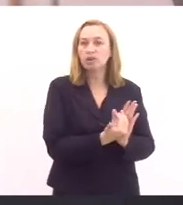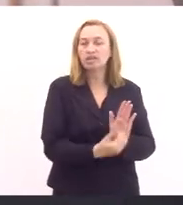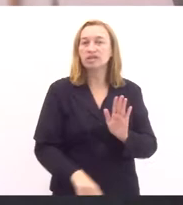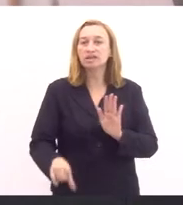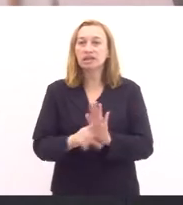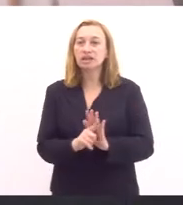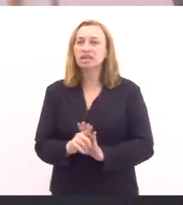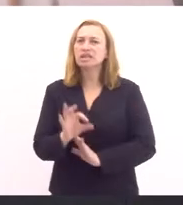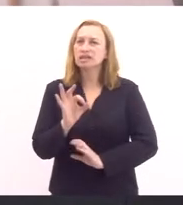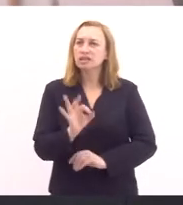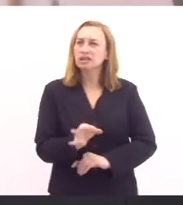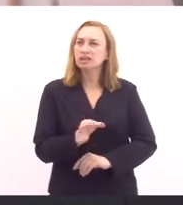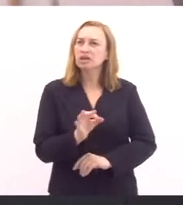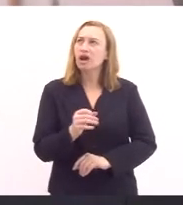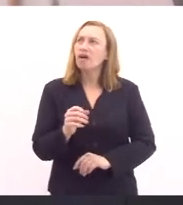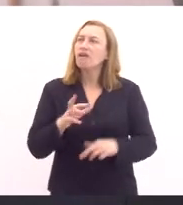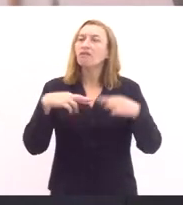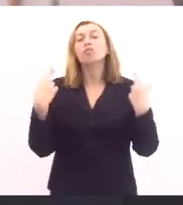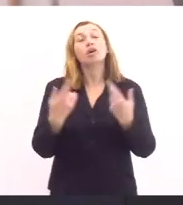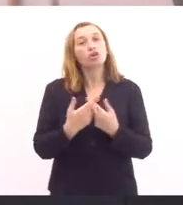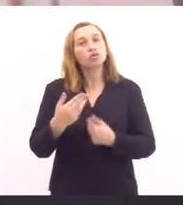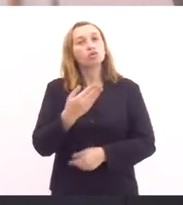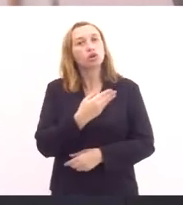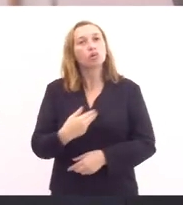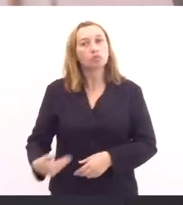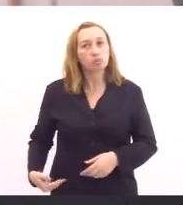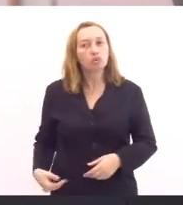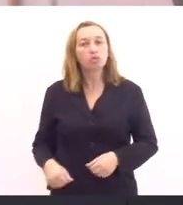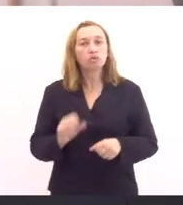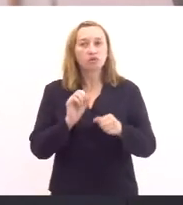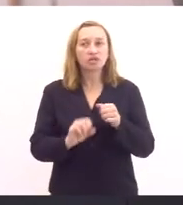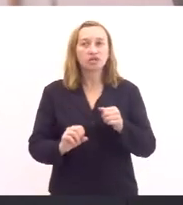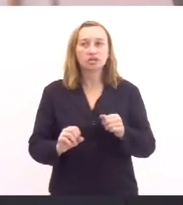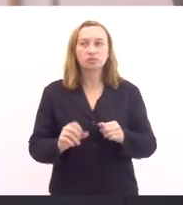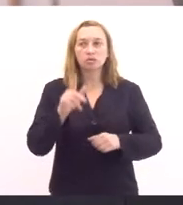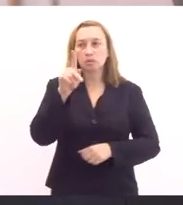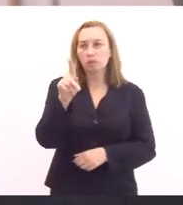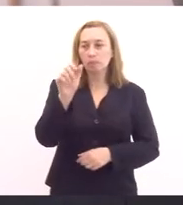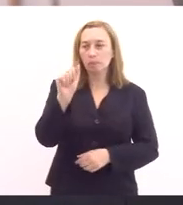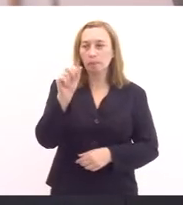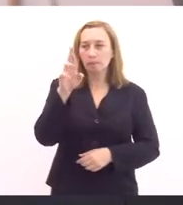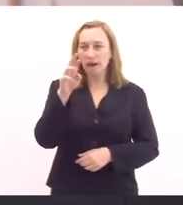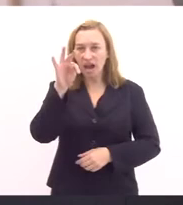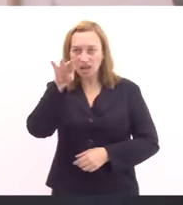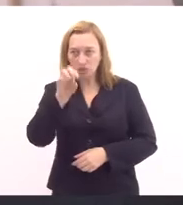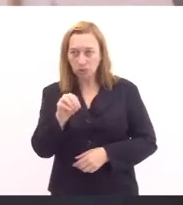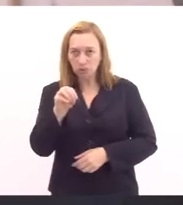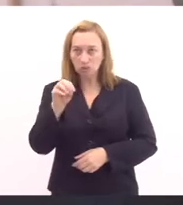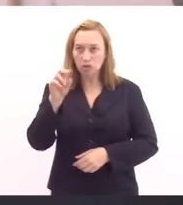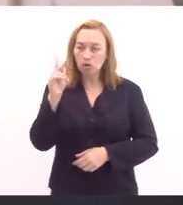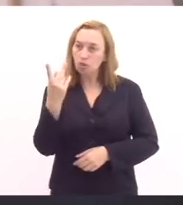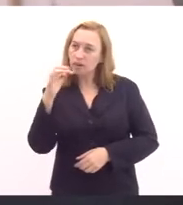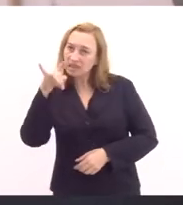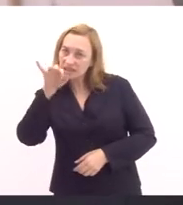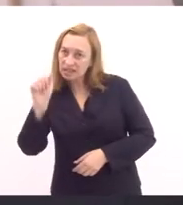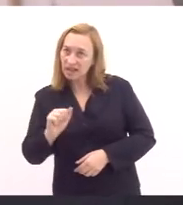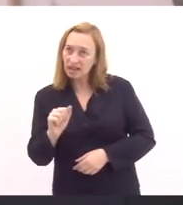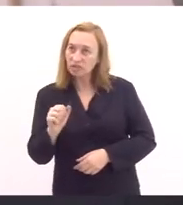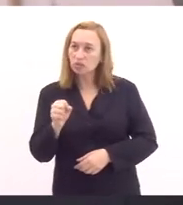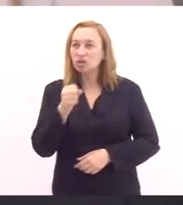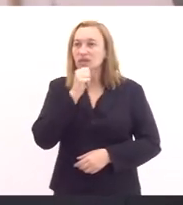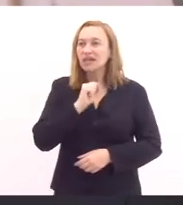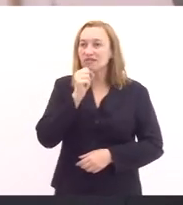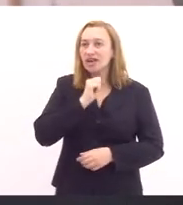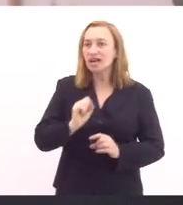inclusive fizemos uma audiência pública sobre o parto humanizado ainda na alerj antiga antes da